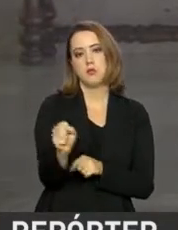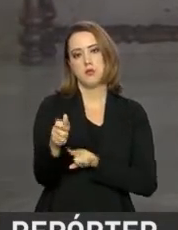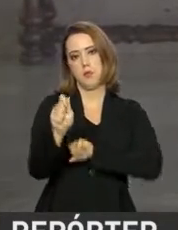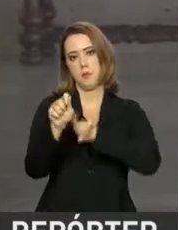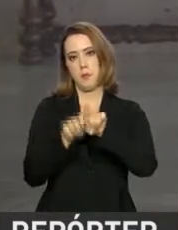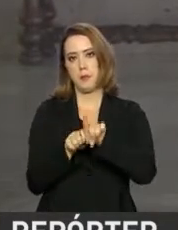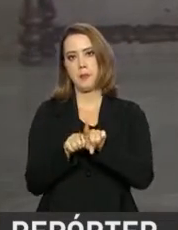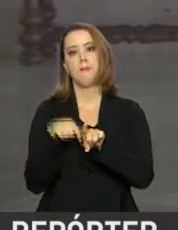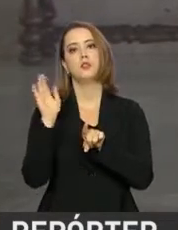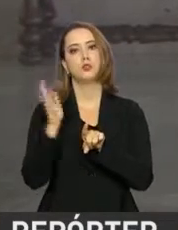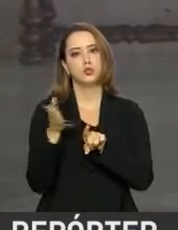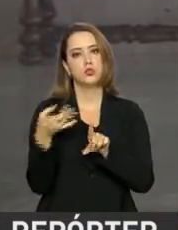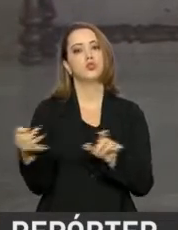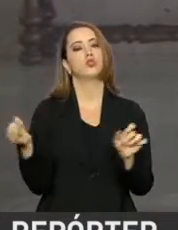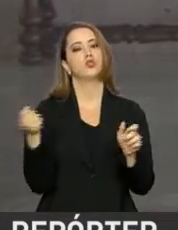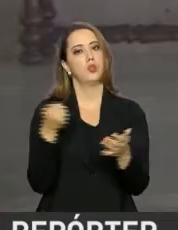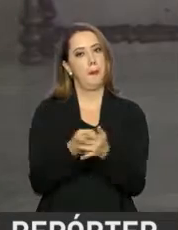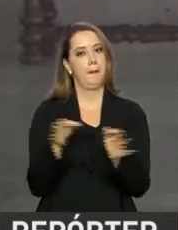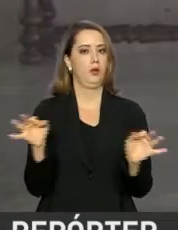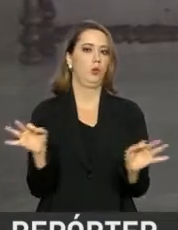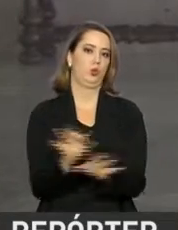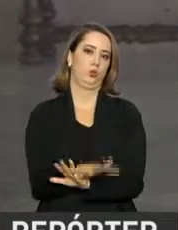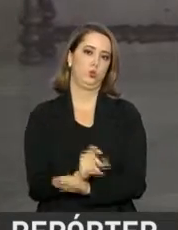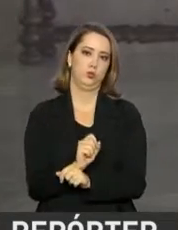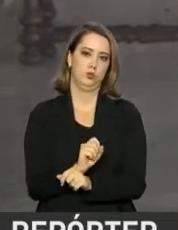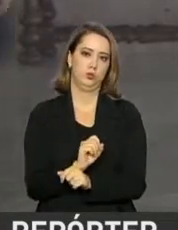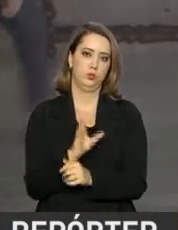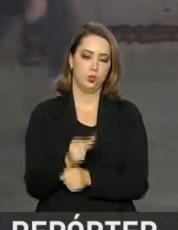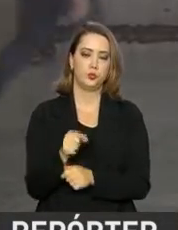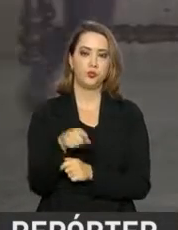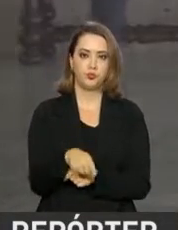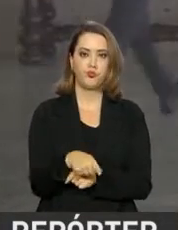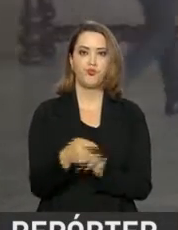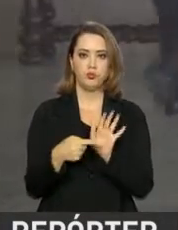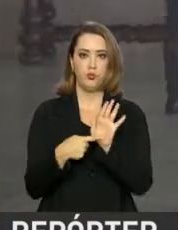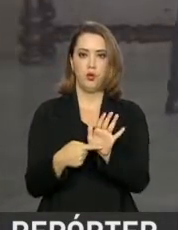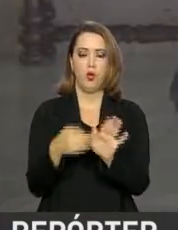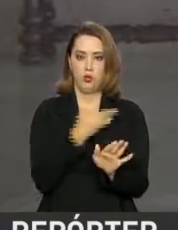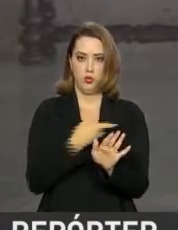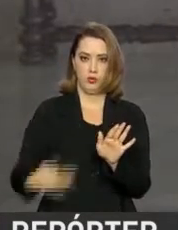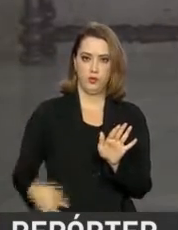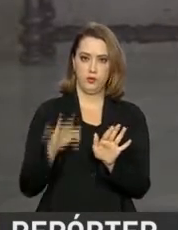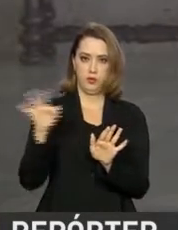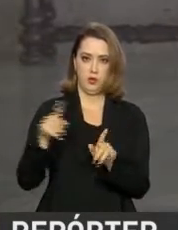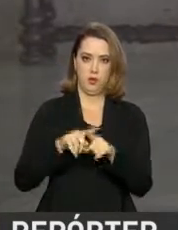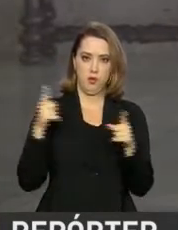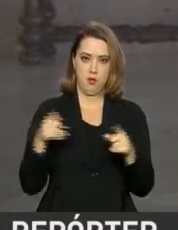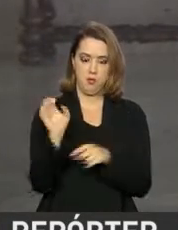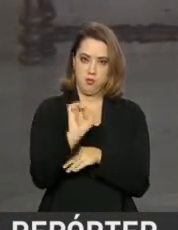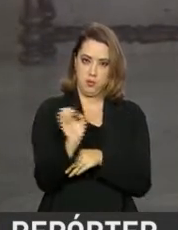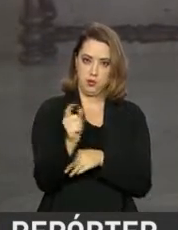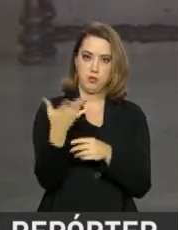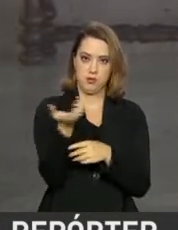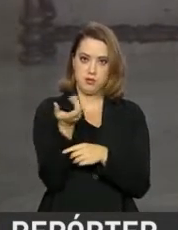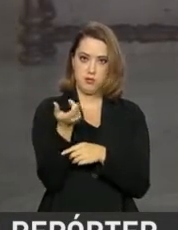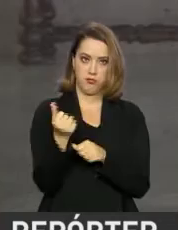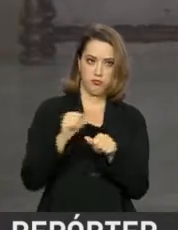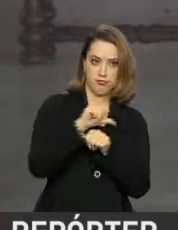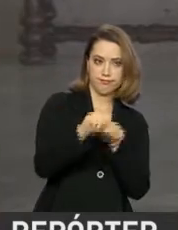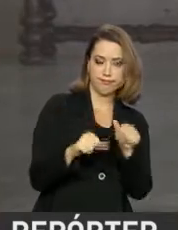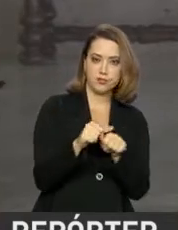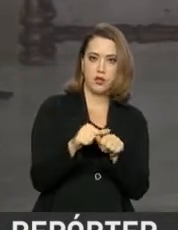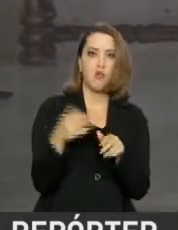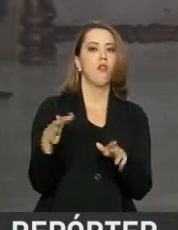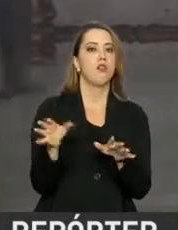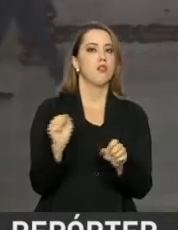da alíquota recomposta. Essa é a proposta do governo federal. Os estados têm uma contraproposta: suspender imediatamente